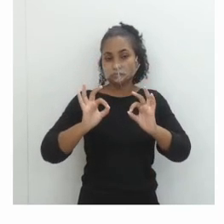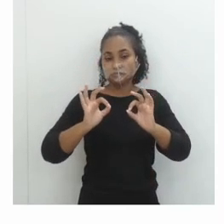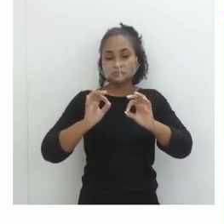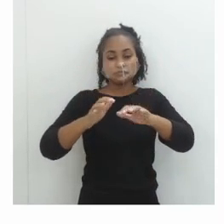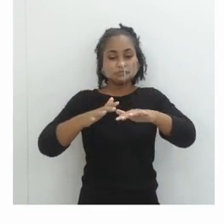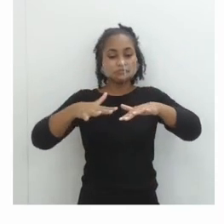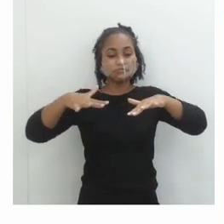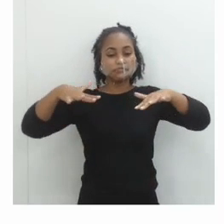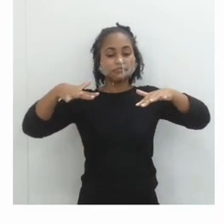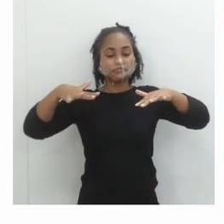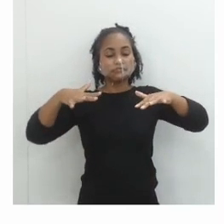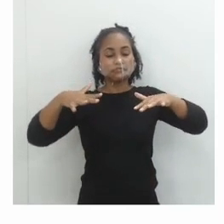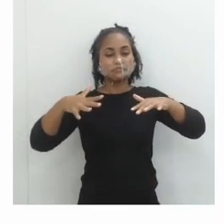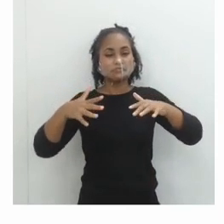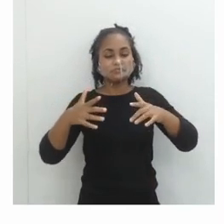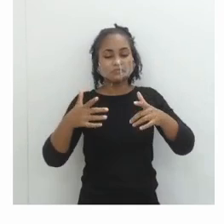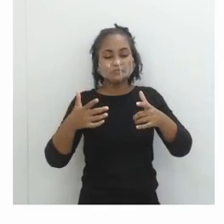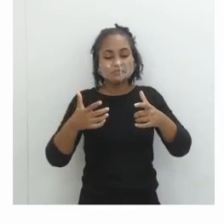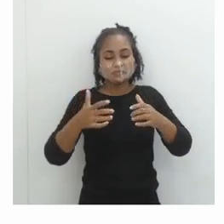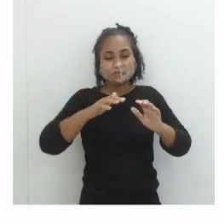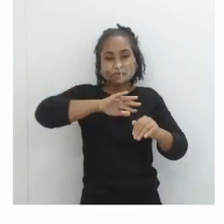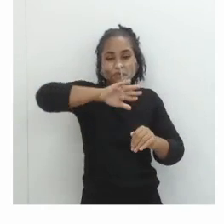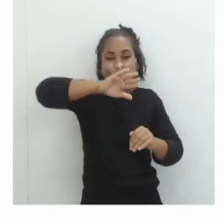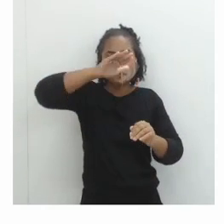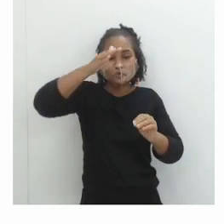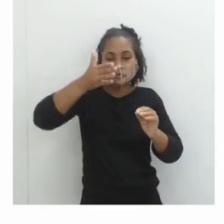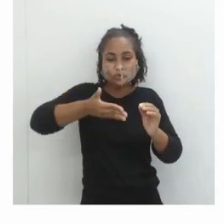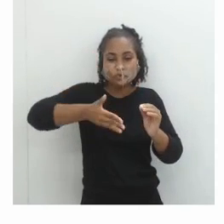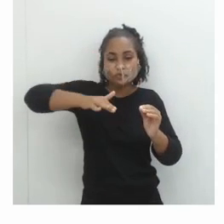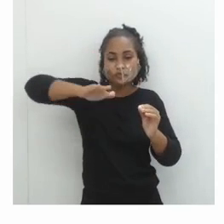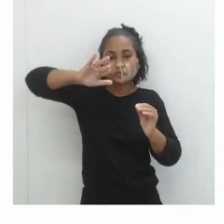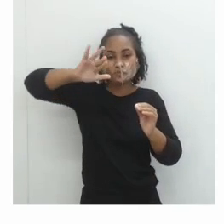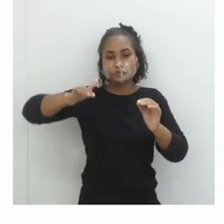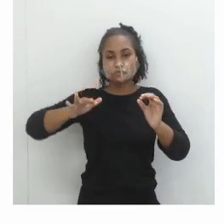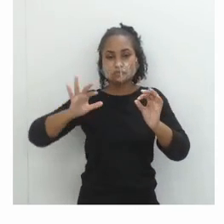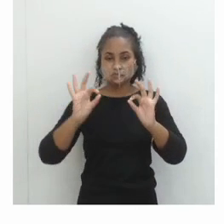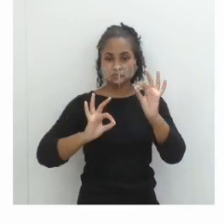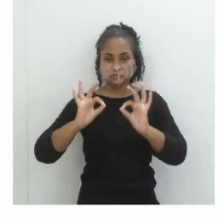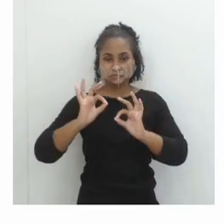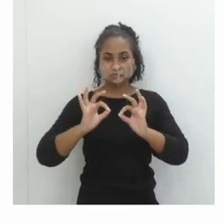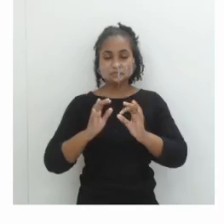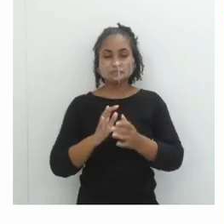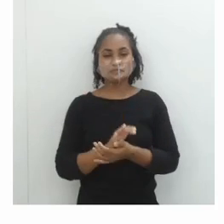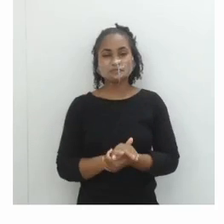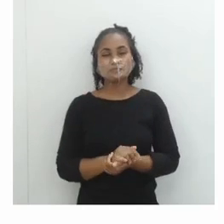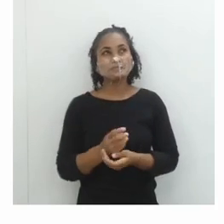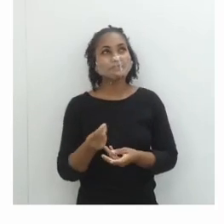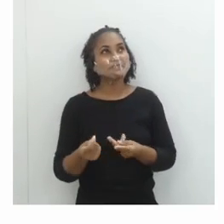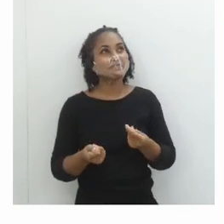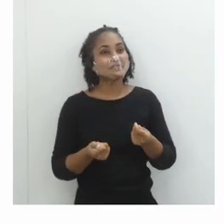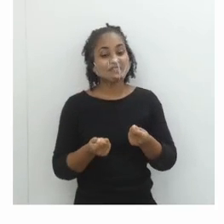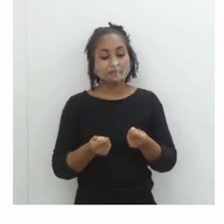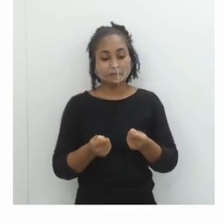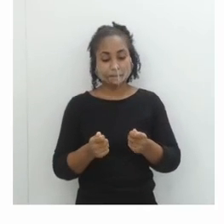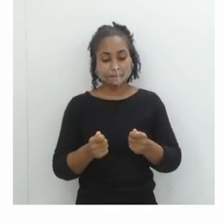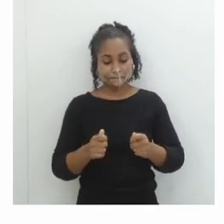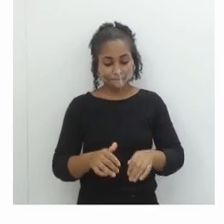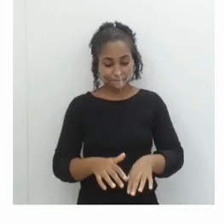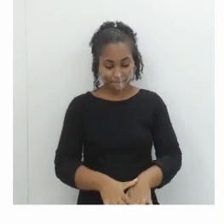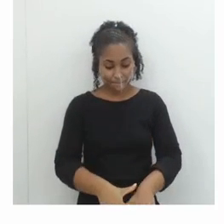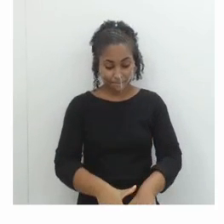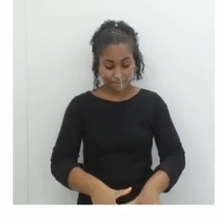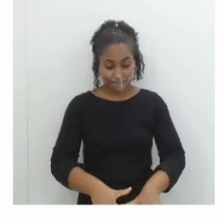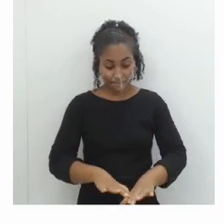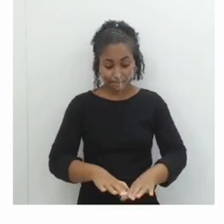livre, ao pé de pequenos morros, né, para facilitar a estrutura das arquibancadas. É como o palco fosse lá